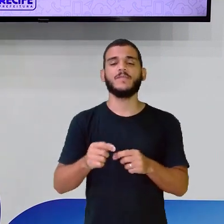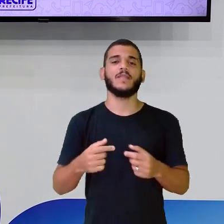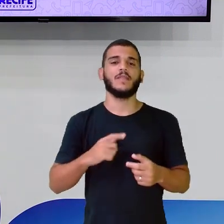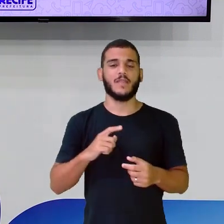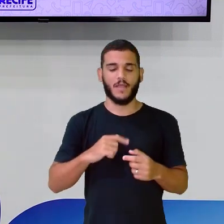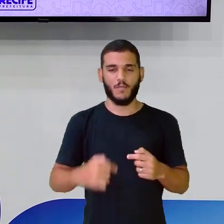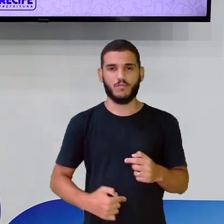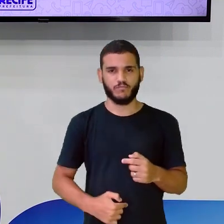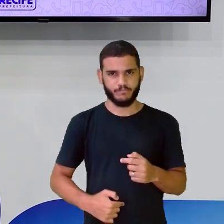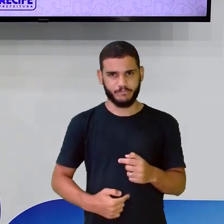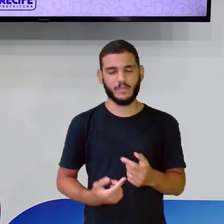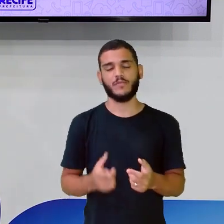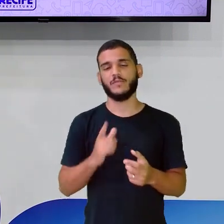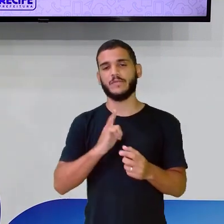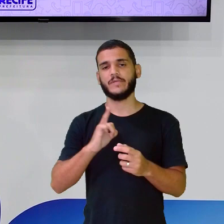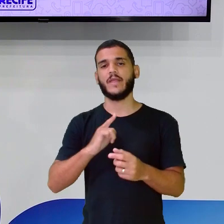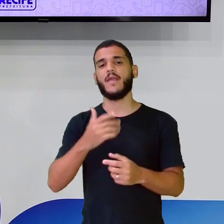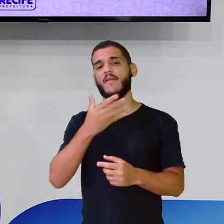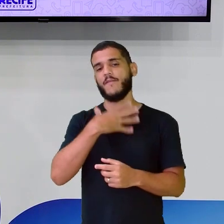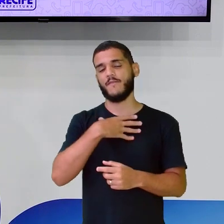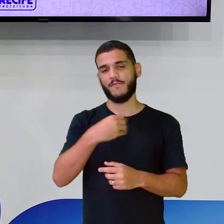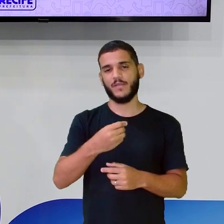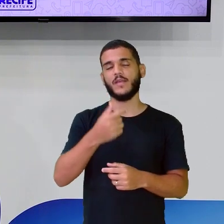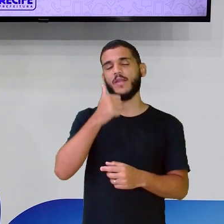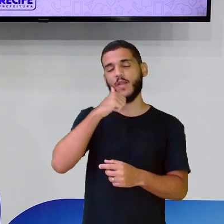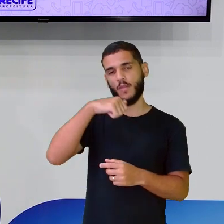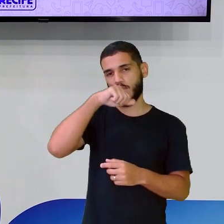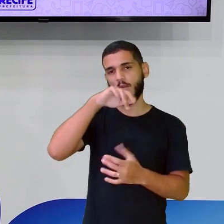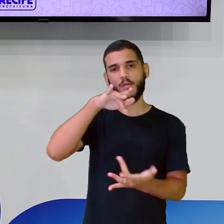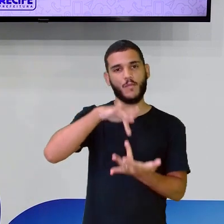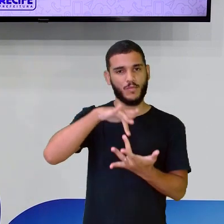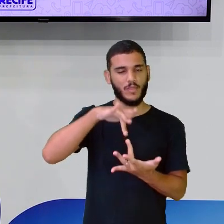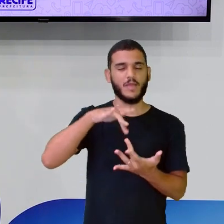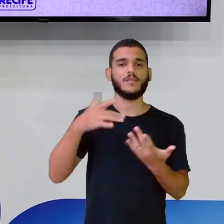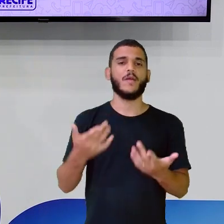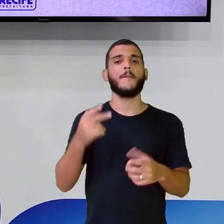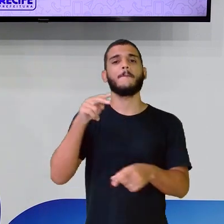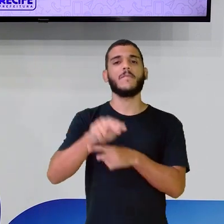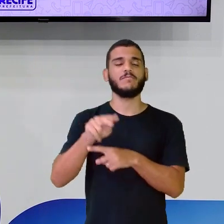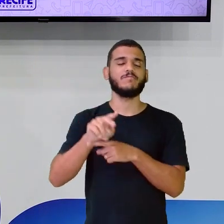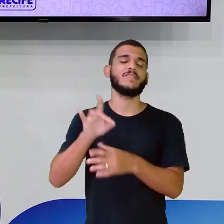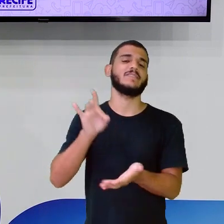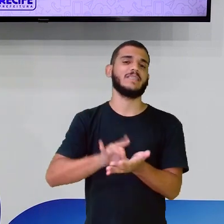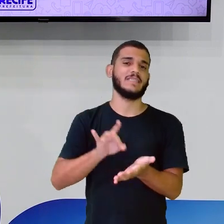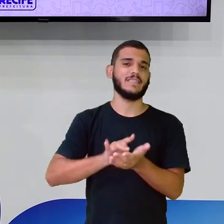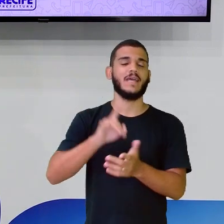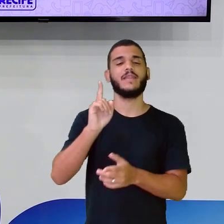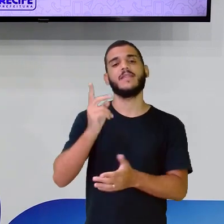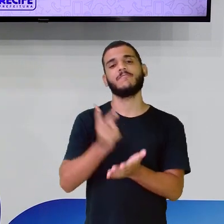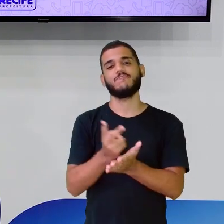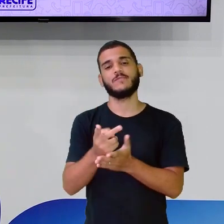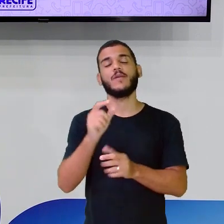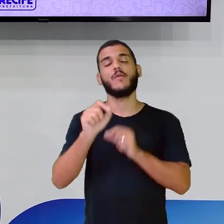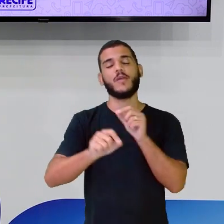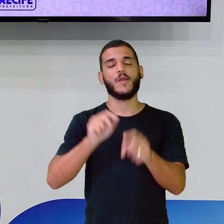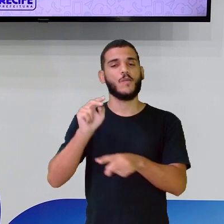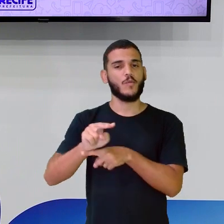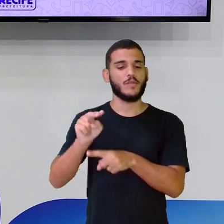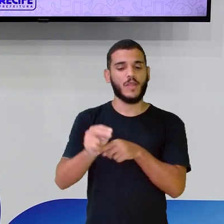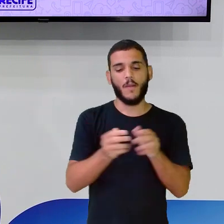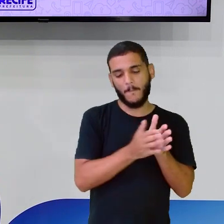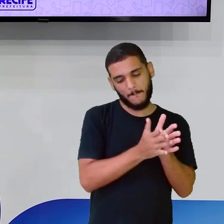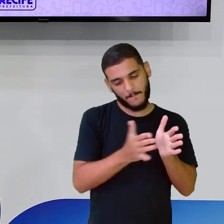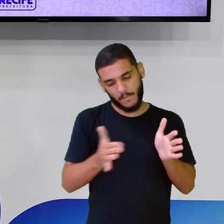são transportados, né, de mãe para filho. Mas o que protege mesmo, que faz com que aquele feto se mantenha preservado durante